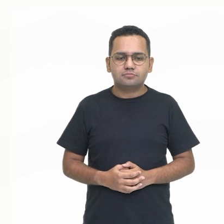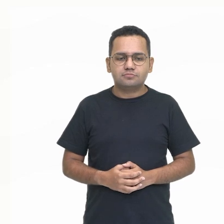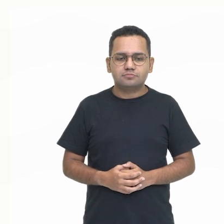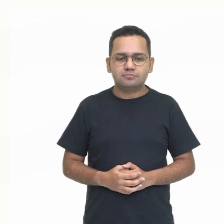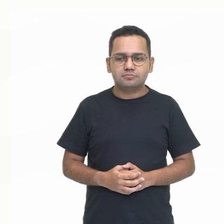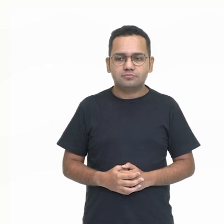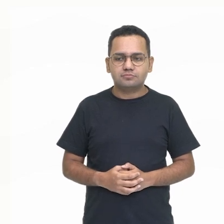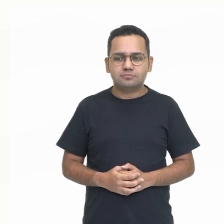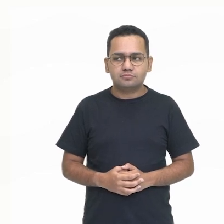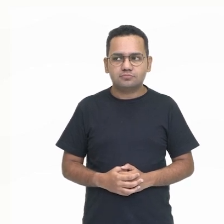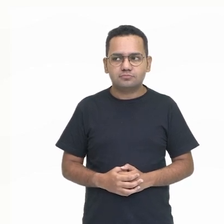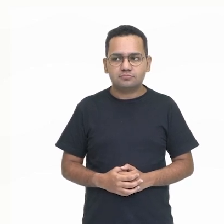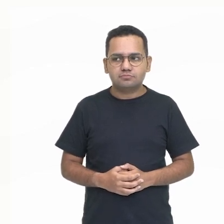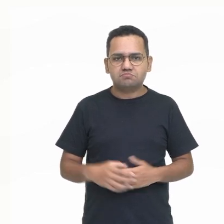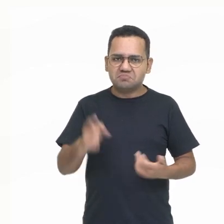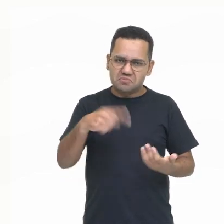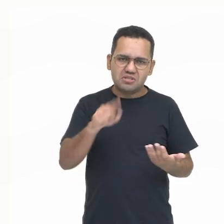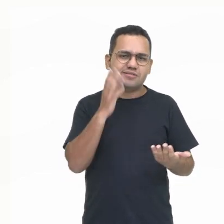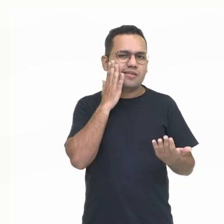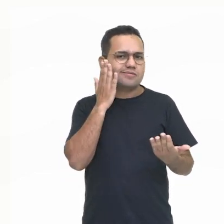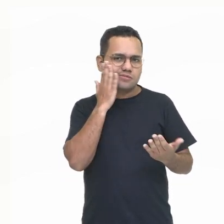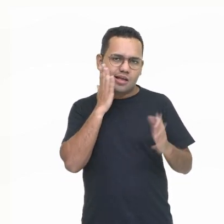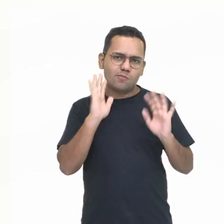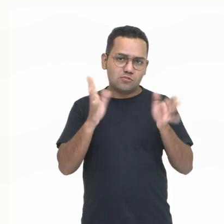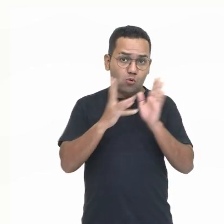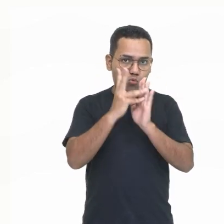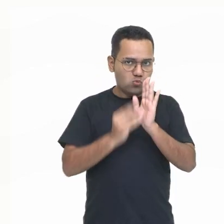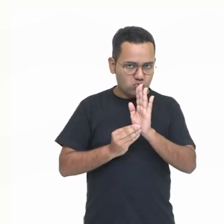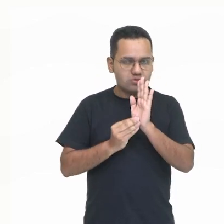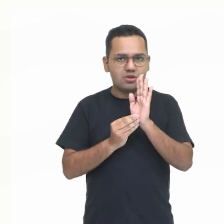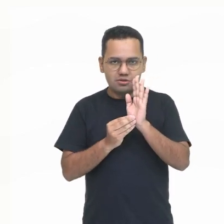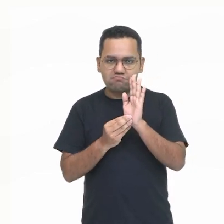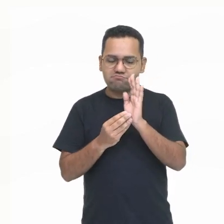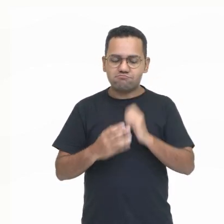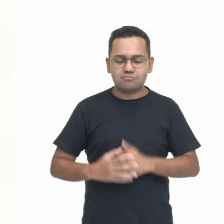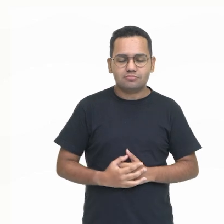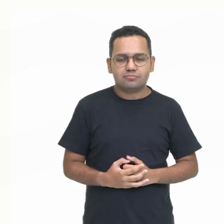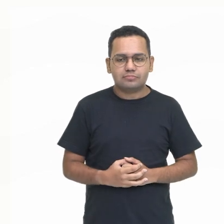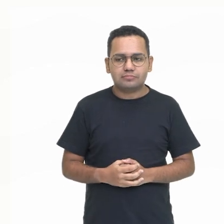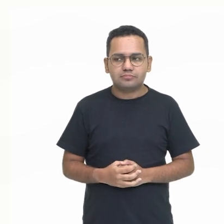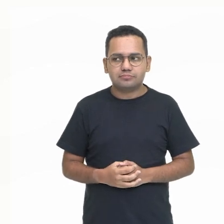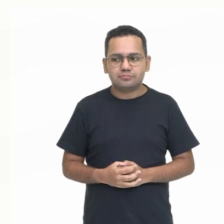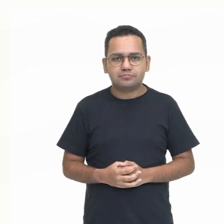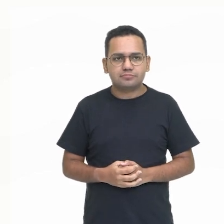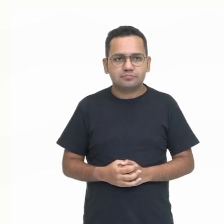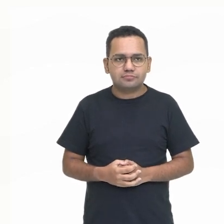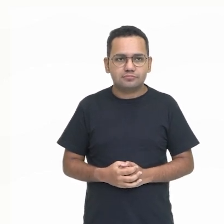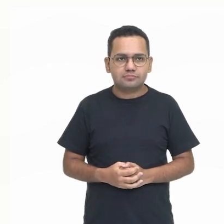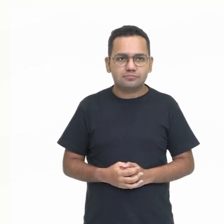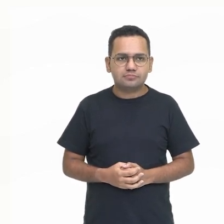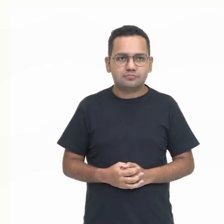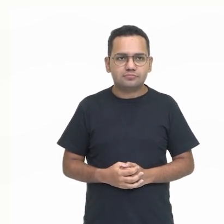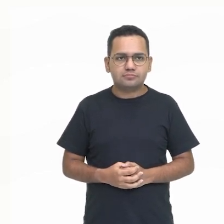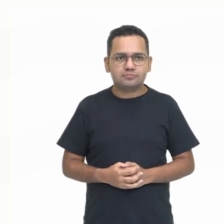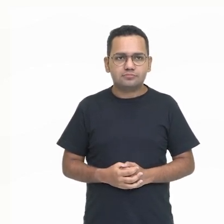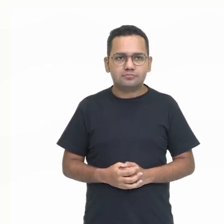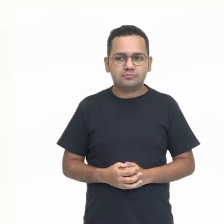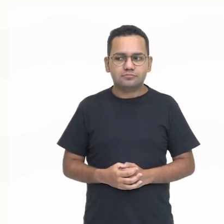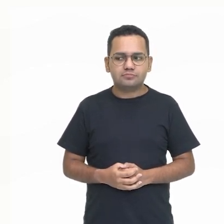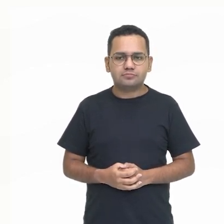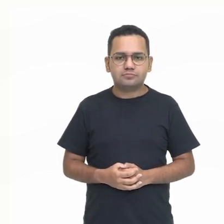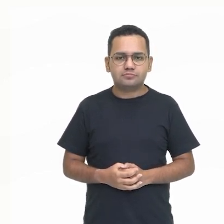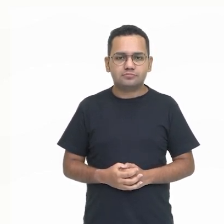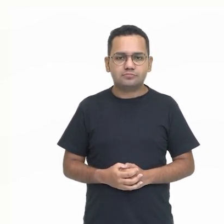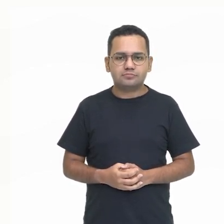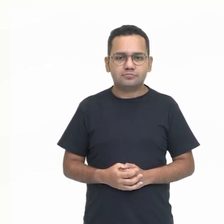já tem domínio aí da sua definição, do seu conceito, a gente sabe que então a gente só precisa